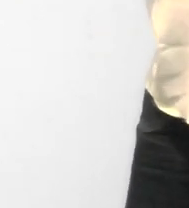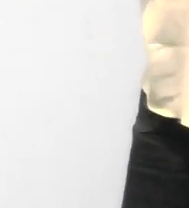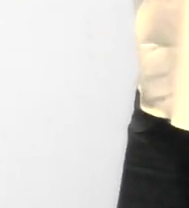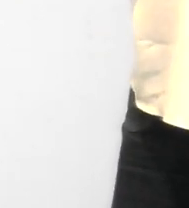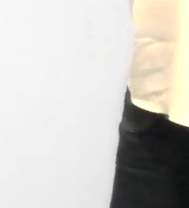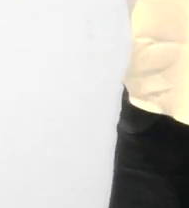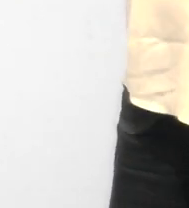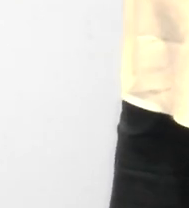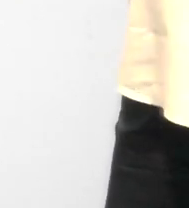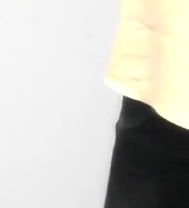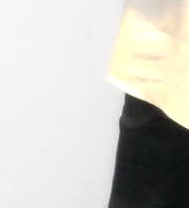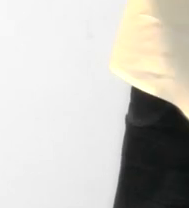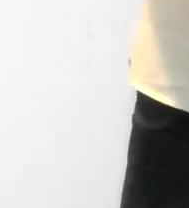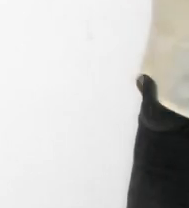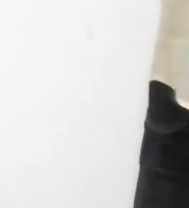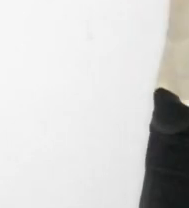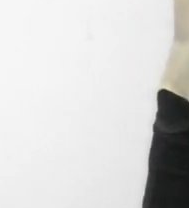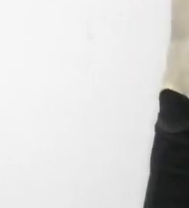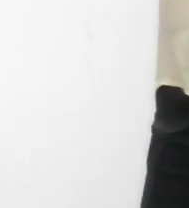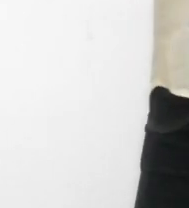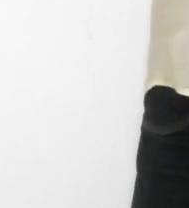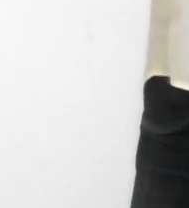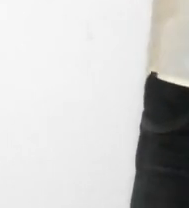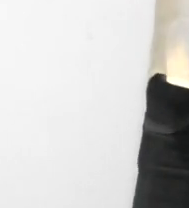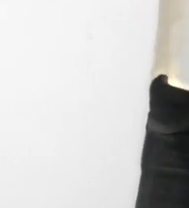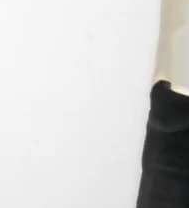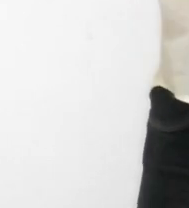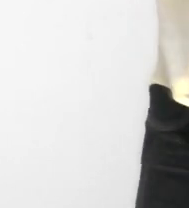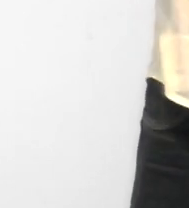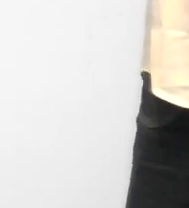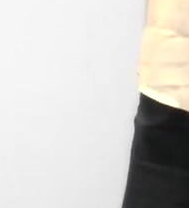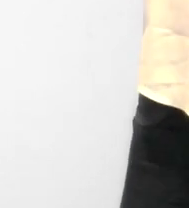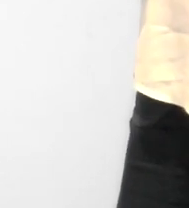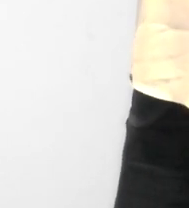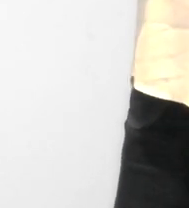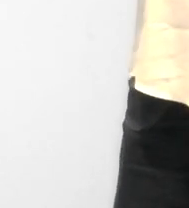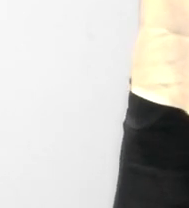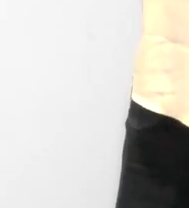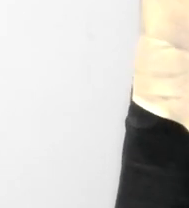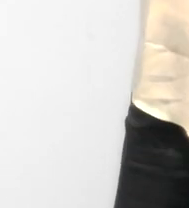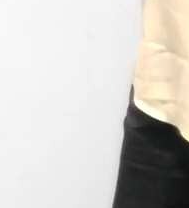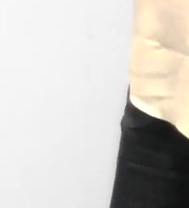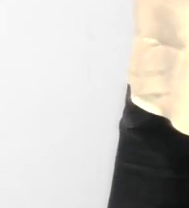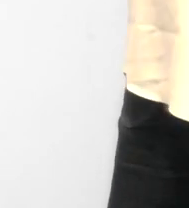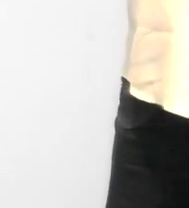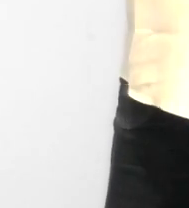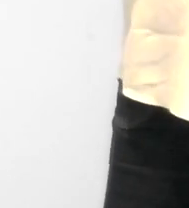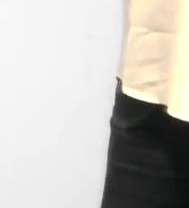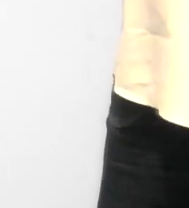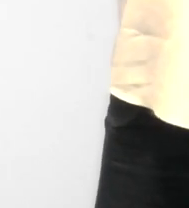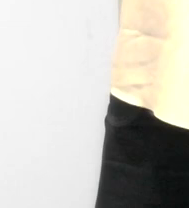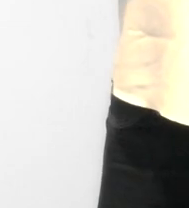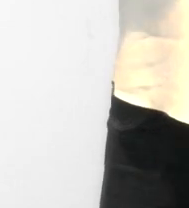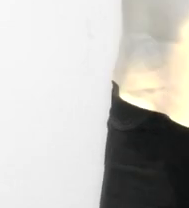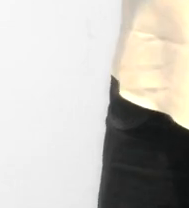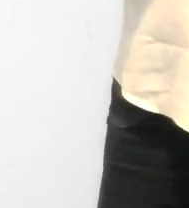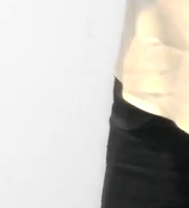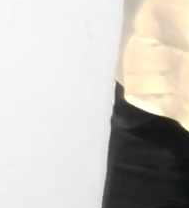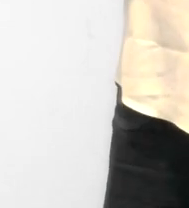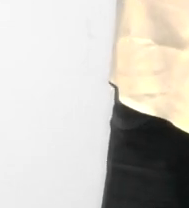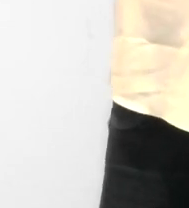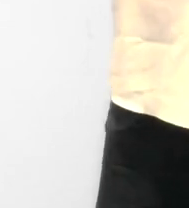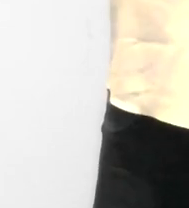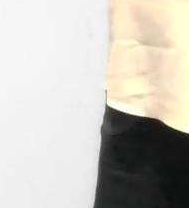ouvindo mas infelizmente Enquanto essa discussão não saiu do campo da essa pauta não quer sair do campo das discussões e nós não